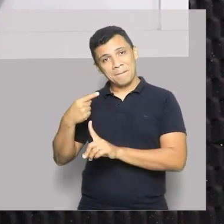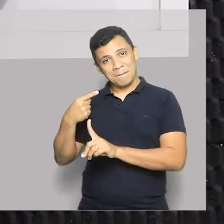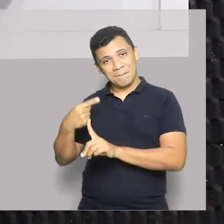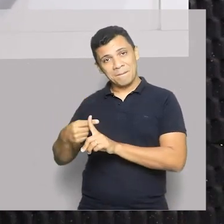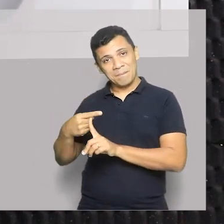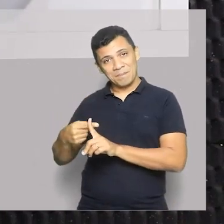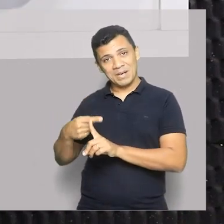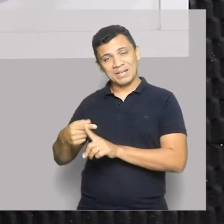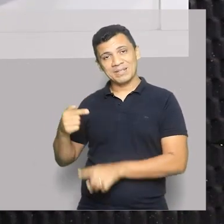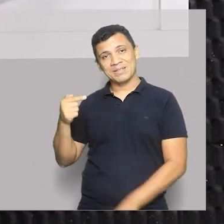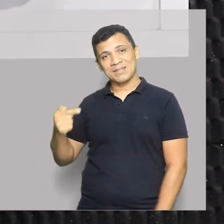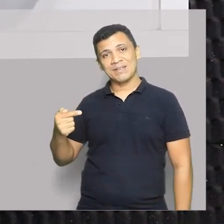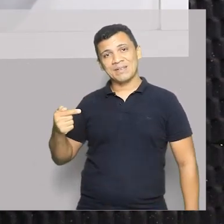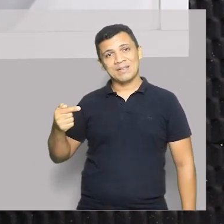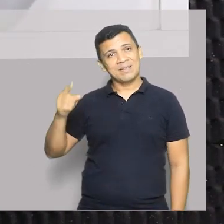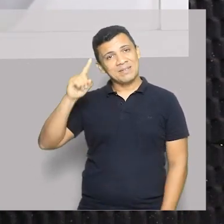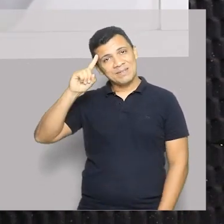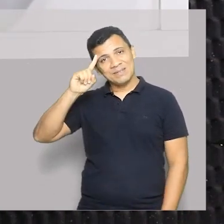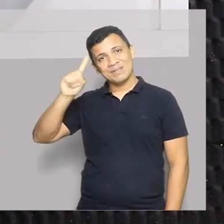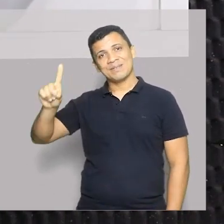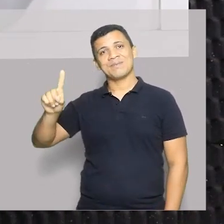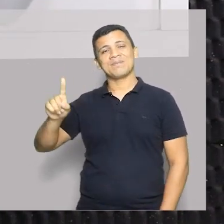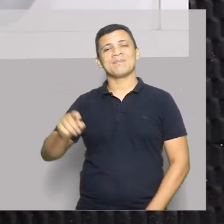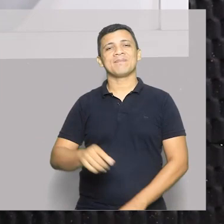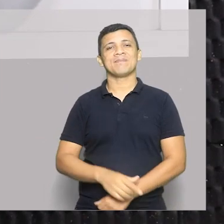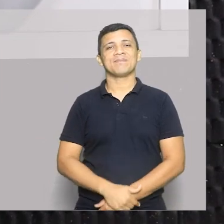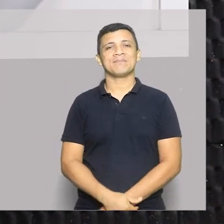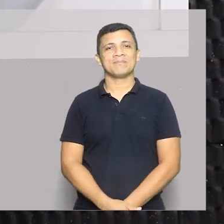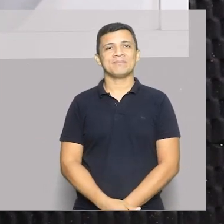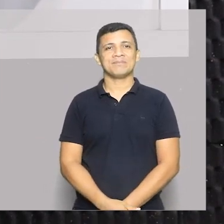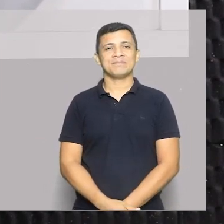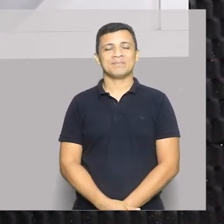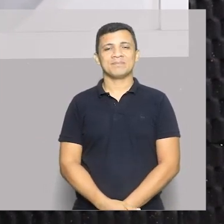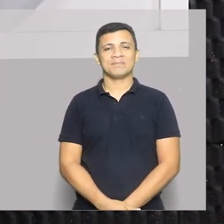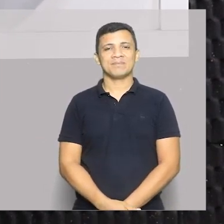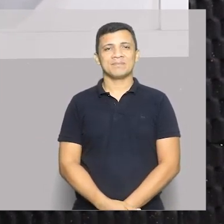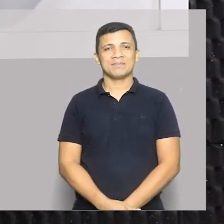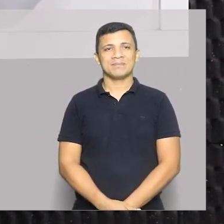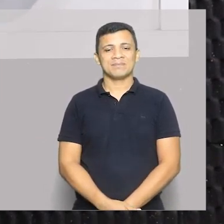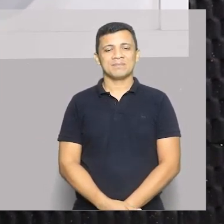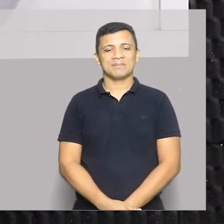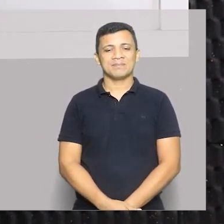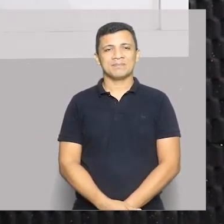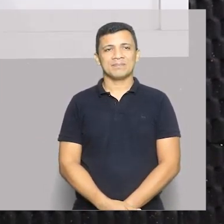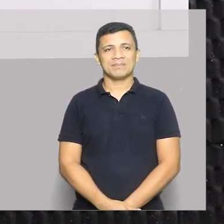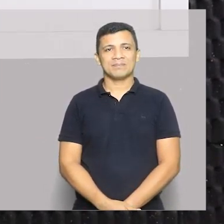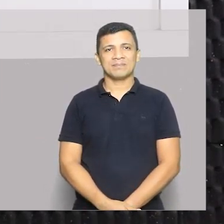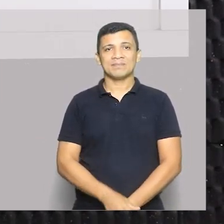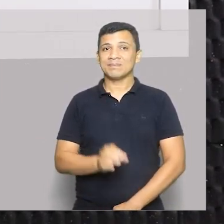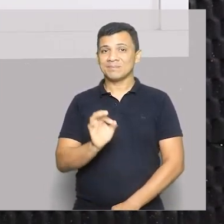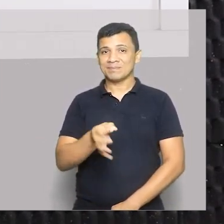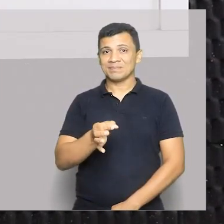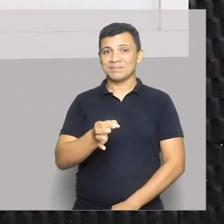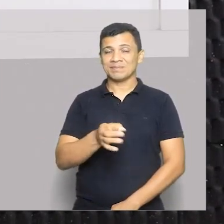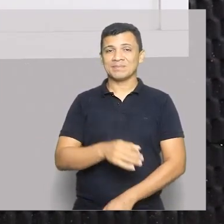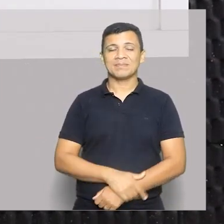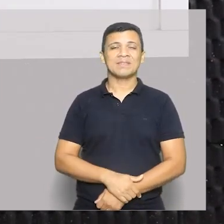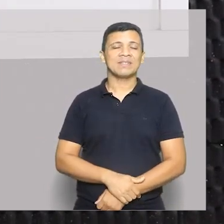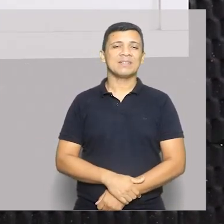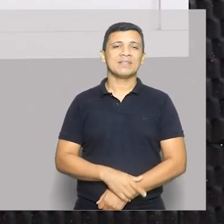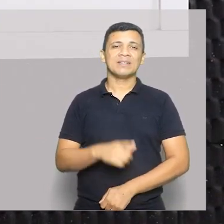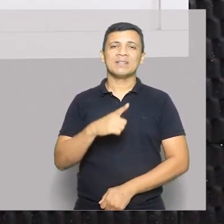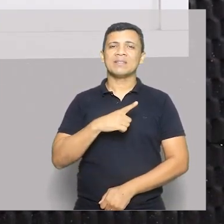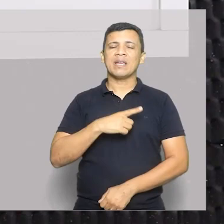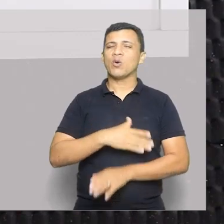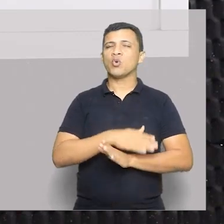E, por último, aqui mais 7 dias. Certo? Fazendo